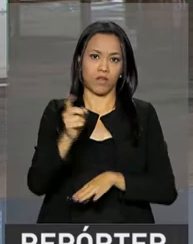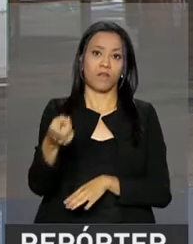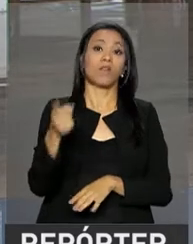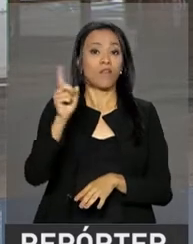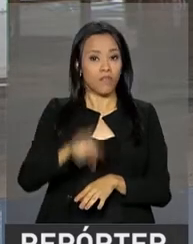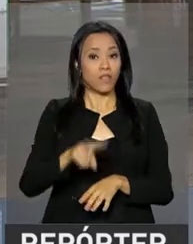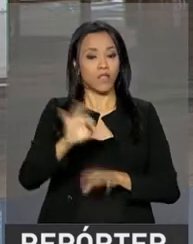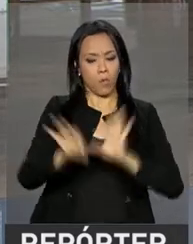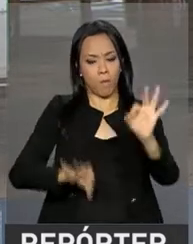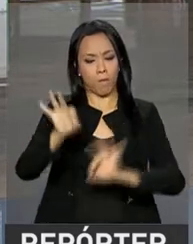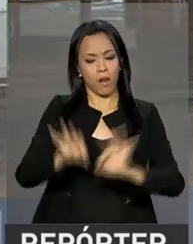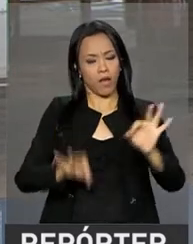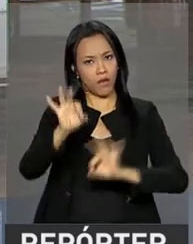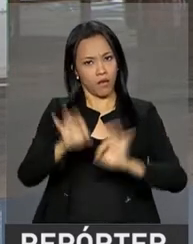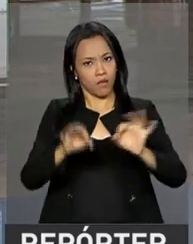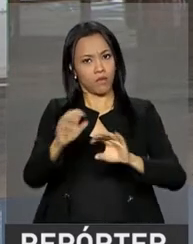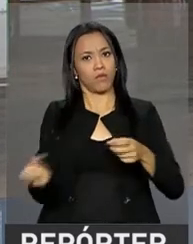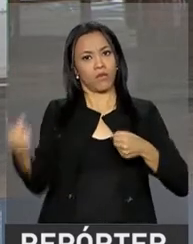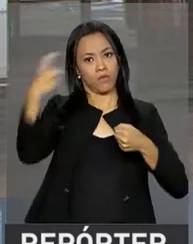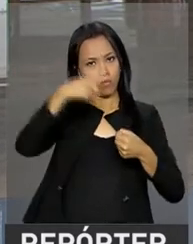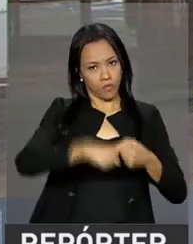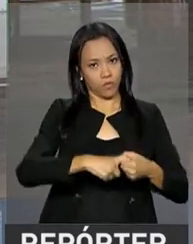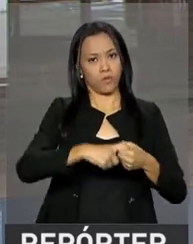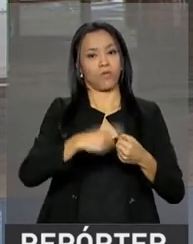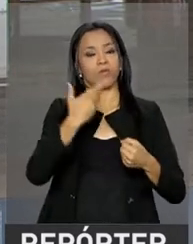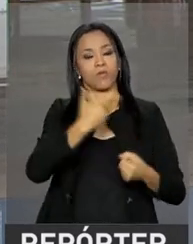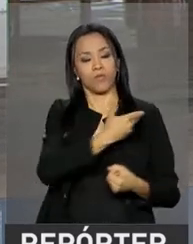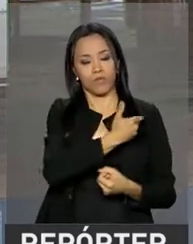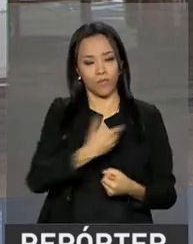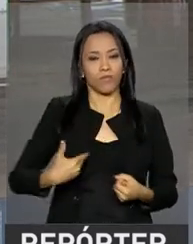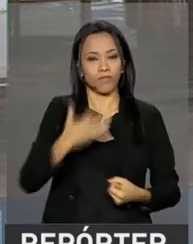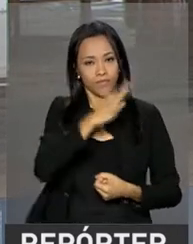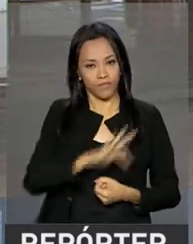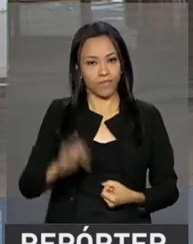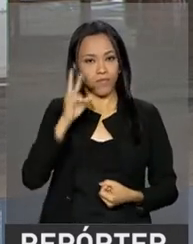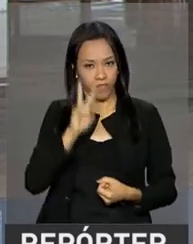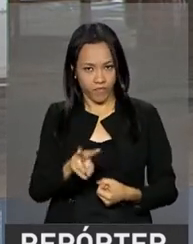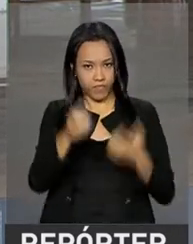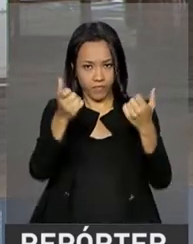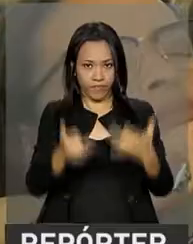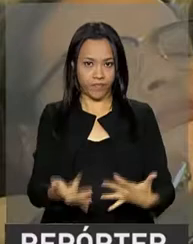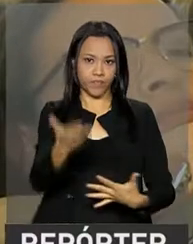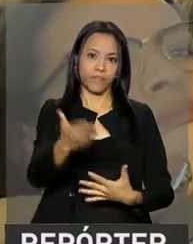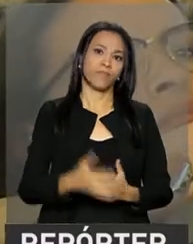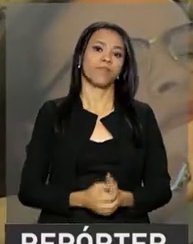com o governo do estado e a Força Nacional. Vamos ouvir.